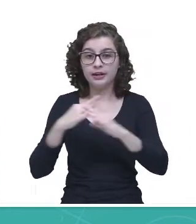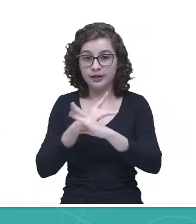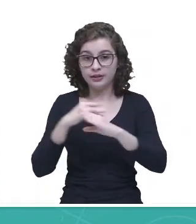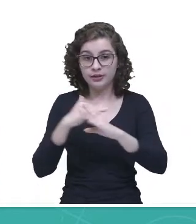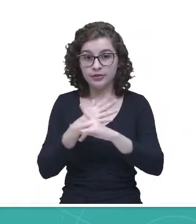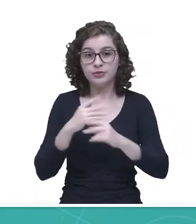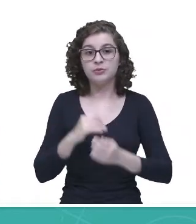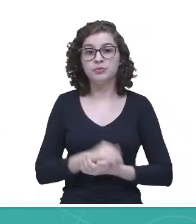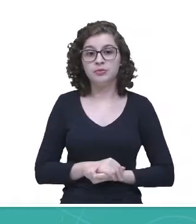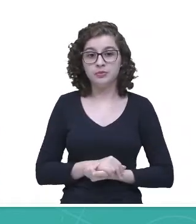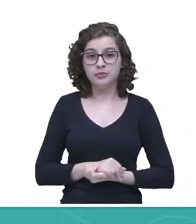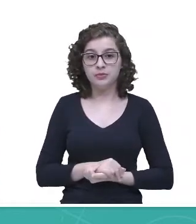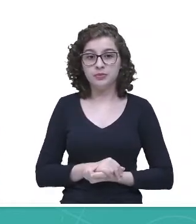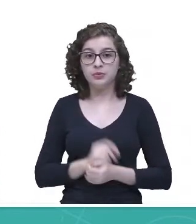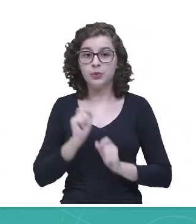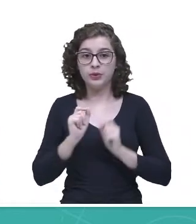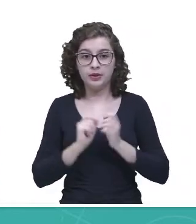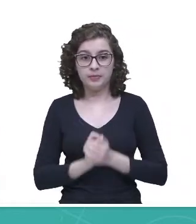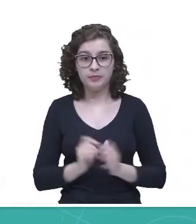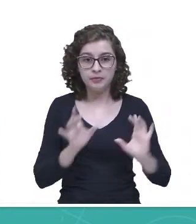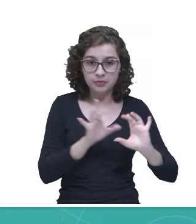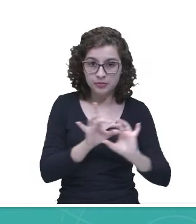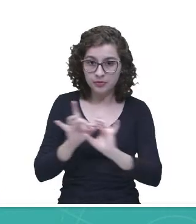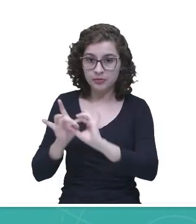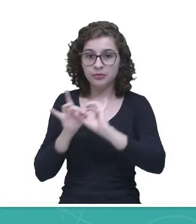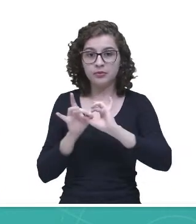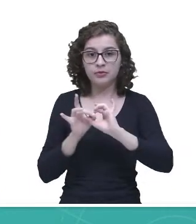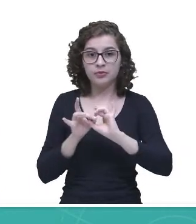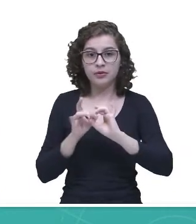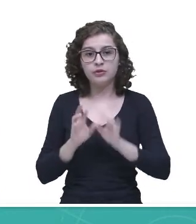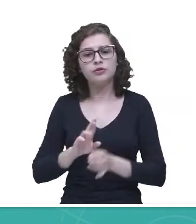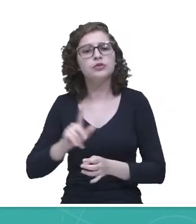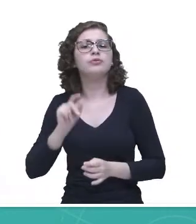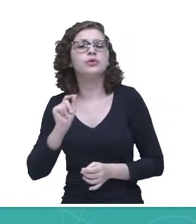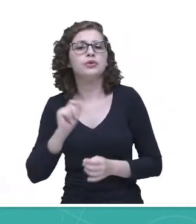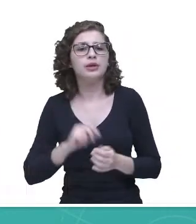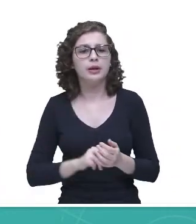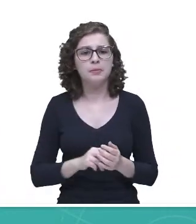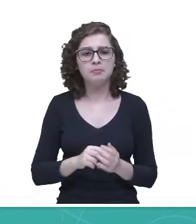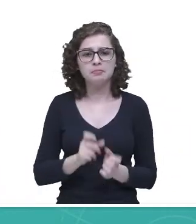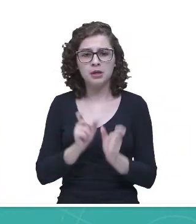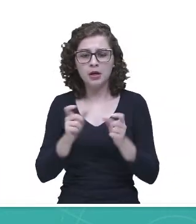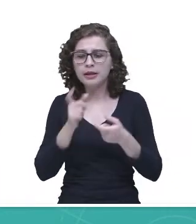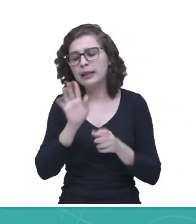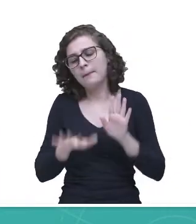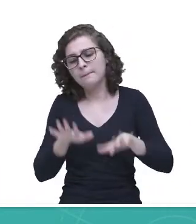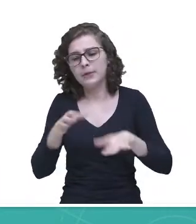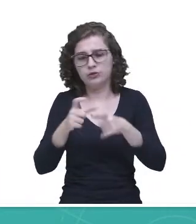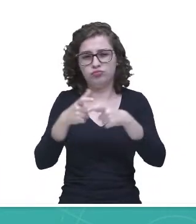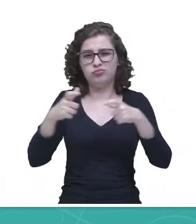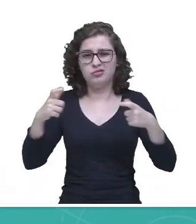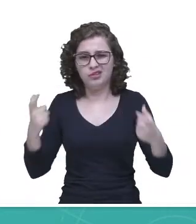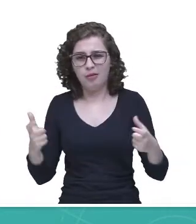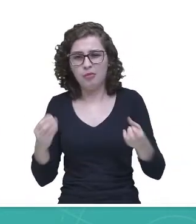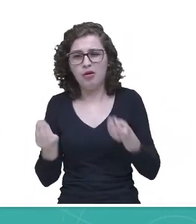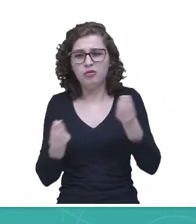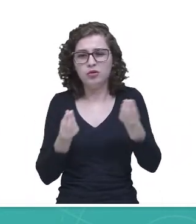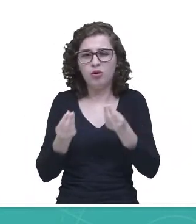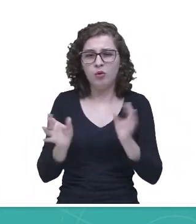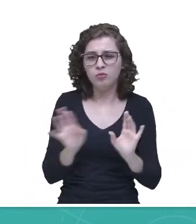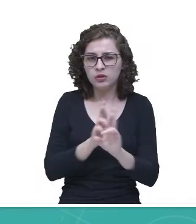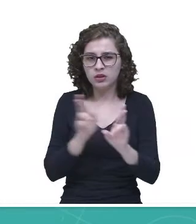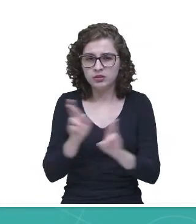nós temos que as redes, elas são diferenciadas apenas em termos de tamanho e complexidade. Na letra